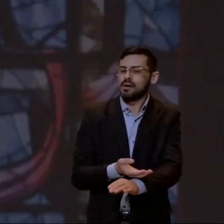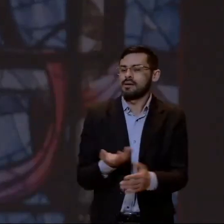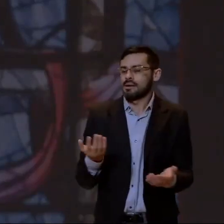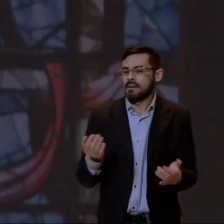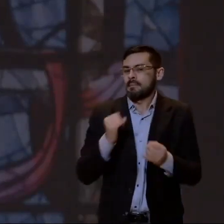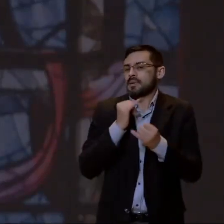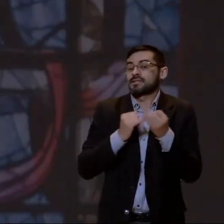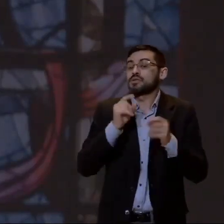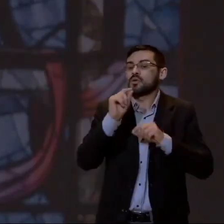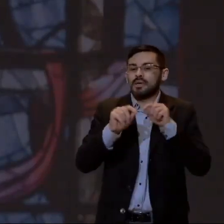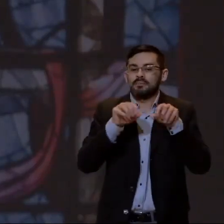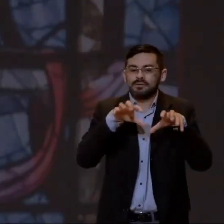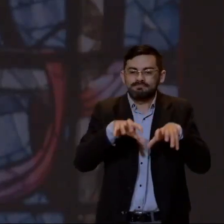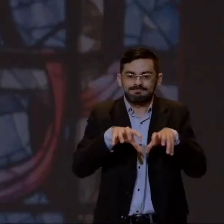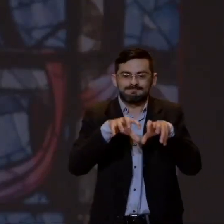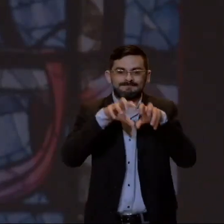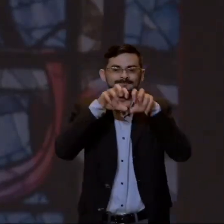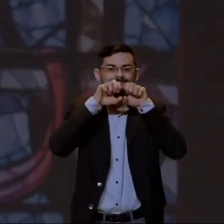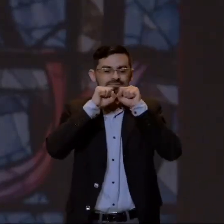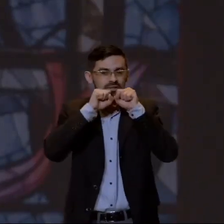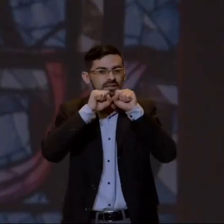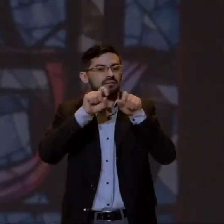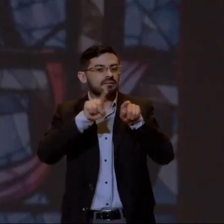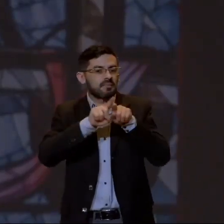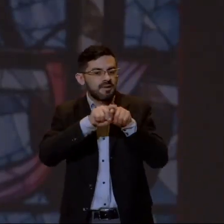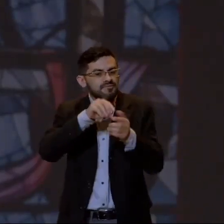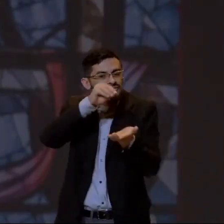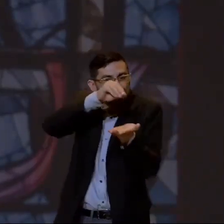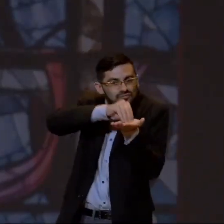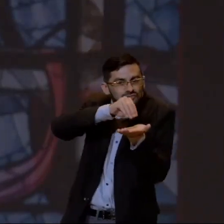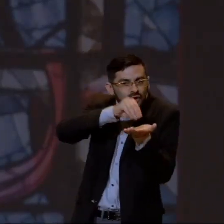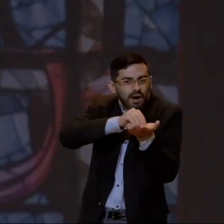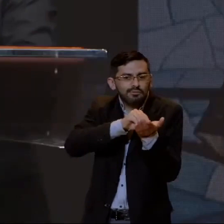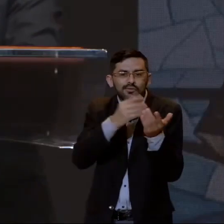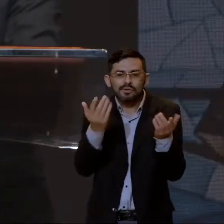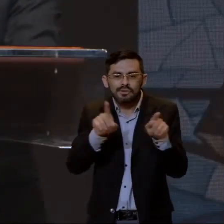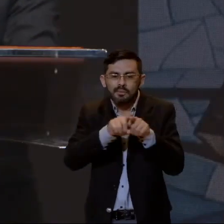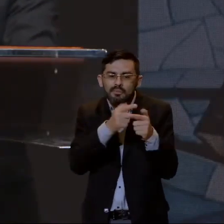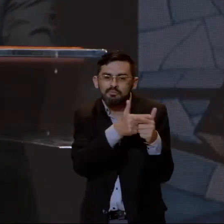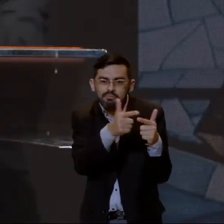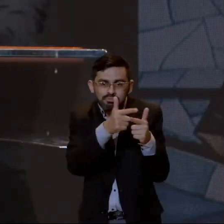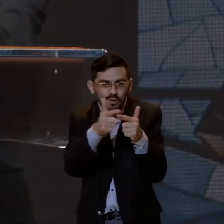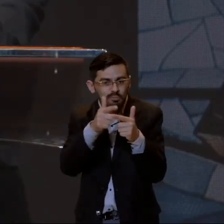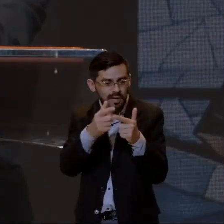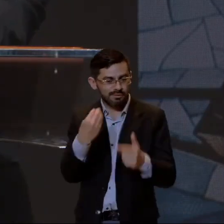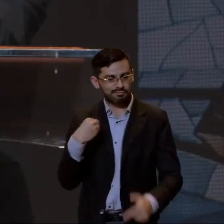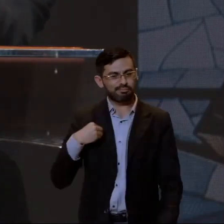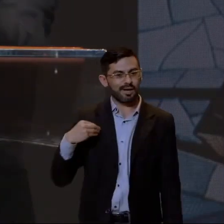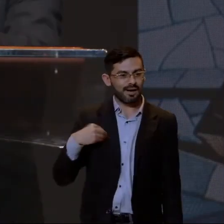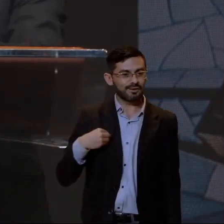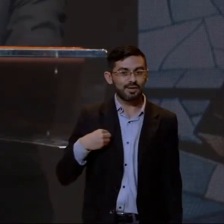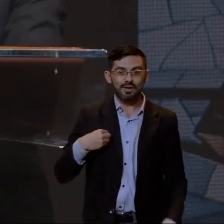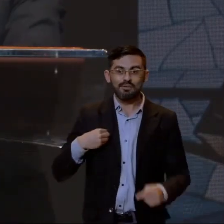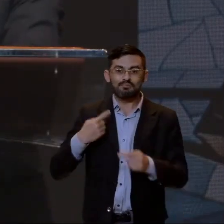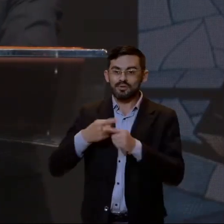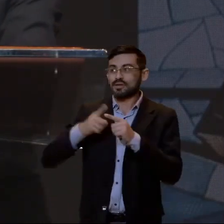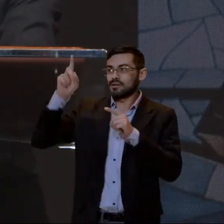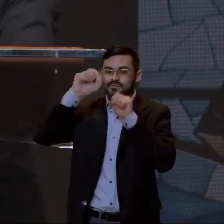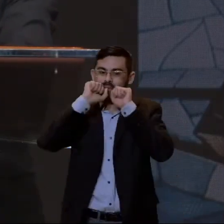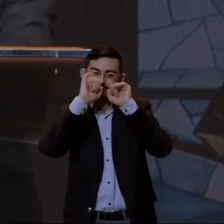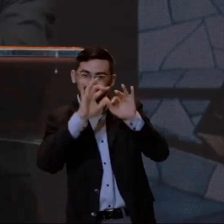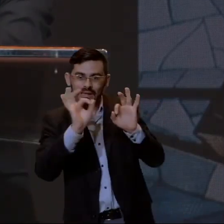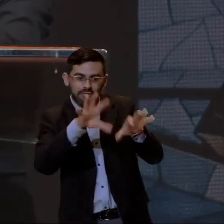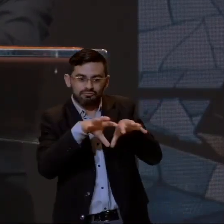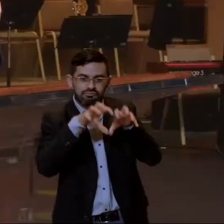uma demonstração talvez da falta da bênção ou de algum problema na vida, porque Deus não estava abençoando